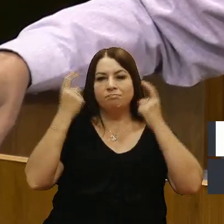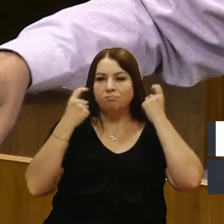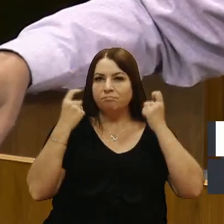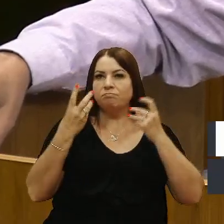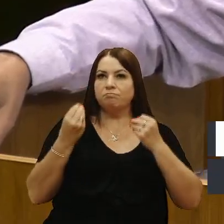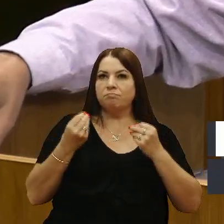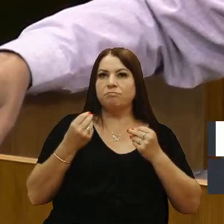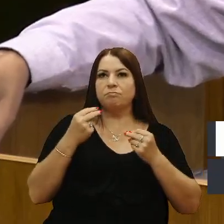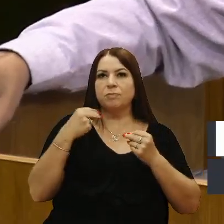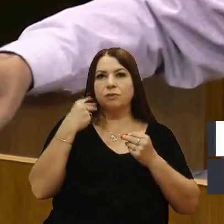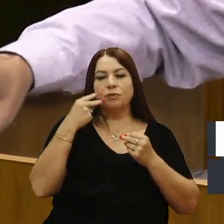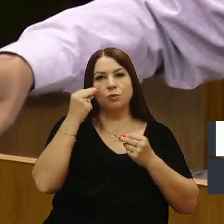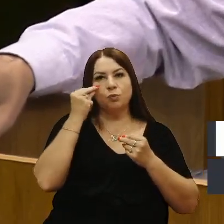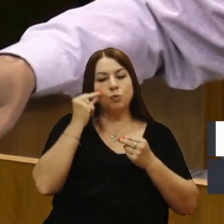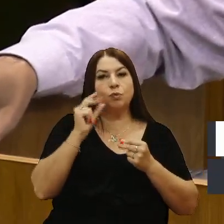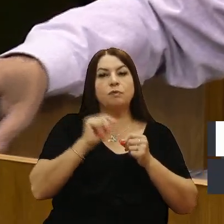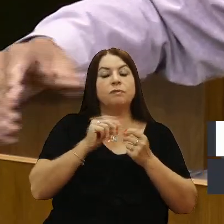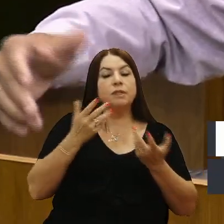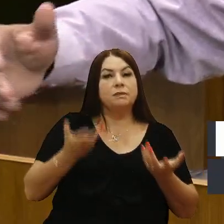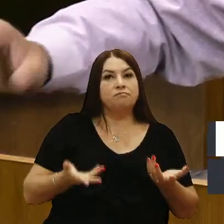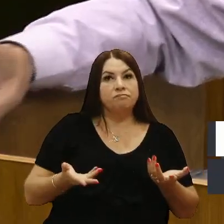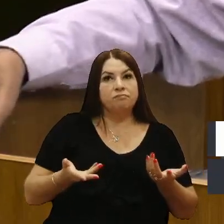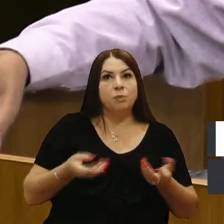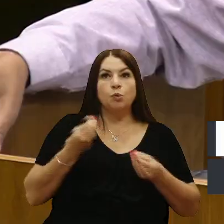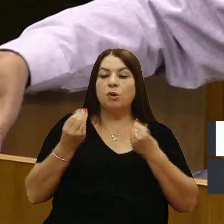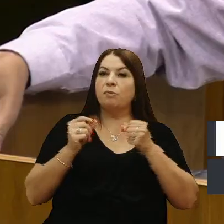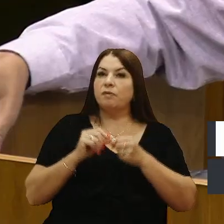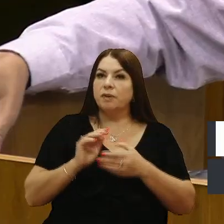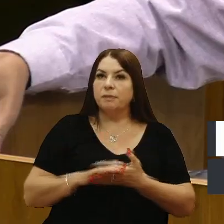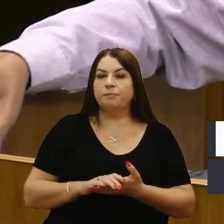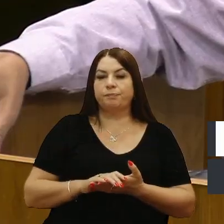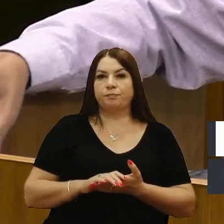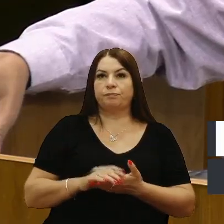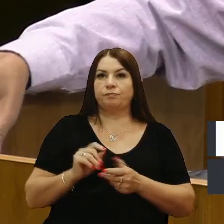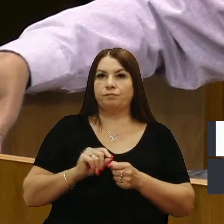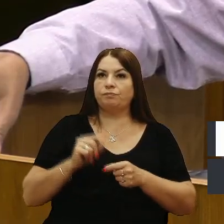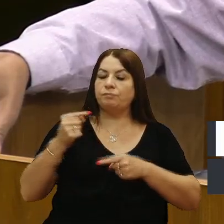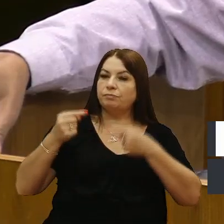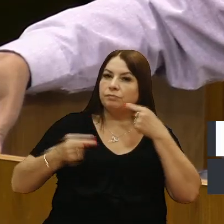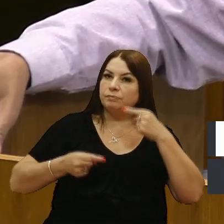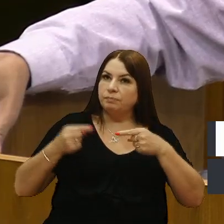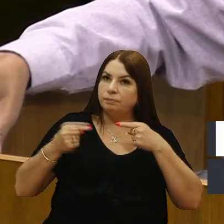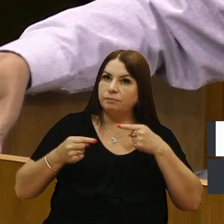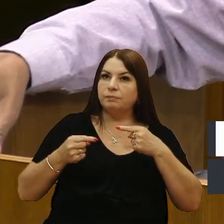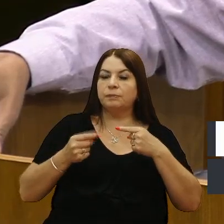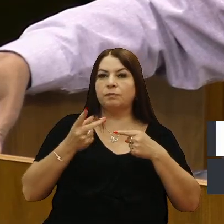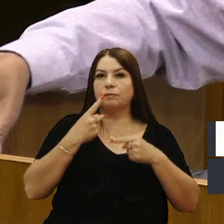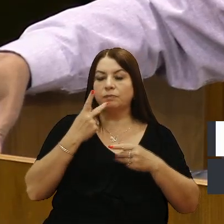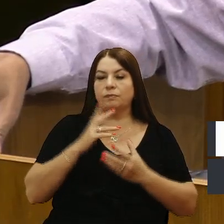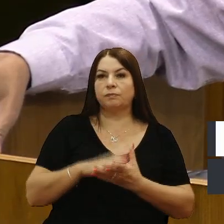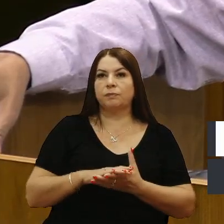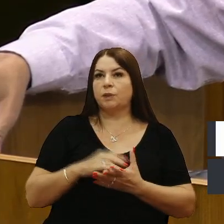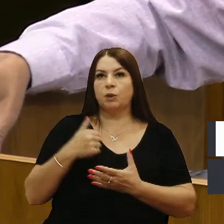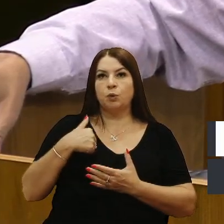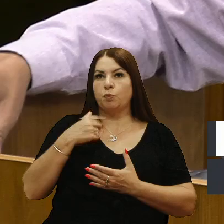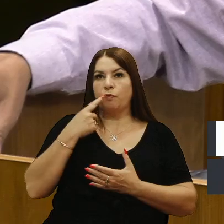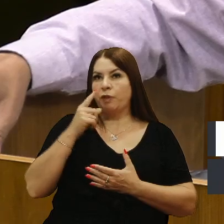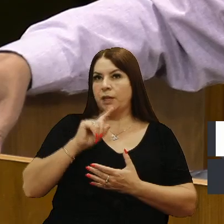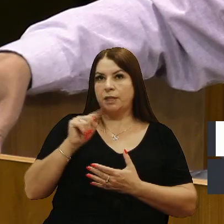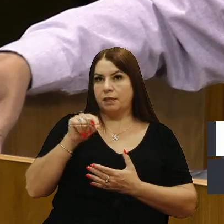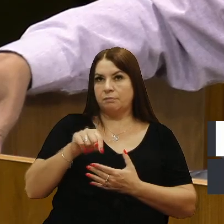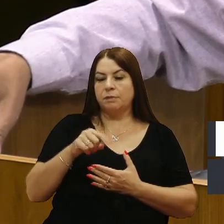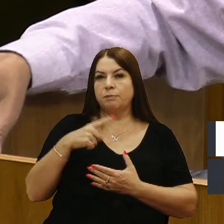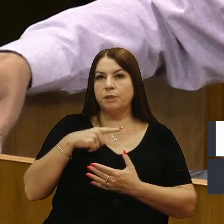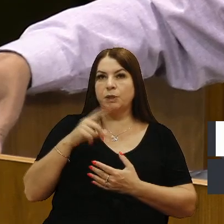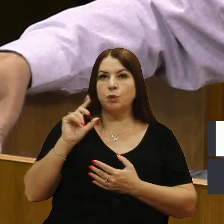vereador Cláudio Libardi. Então, o que a gente vai fazer? Como que a gente vai fazer? Então, a gente tem que fazer esse debate. Como eu falei, eu não vou falar aqui agora, mas a gente